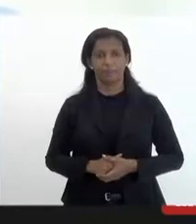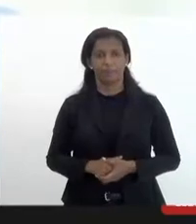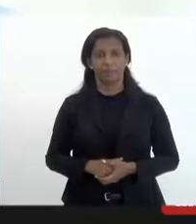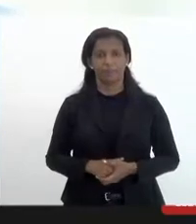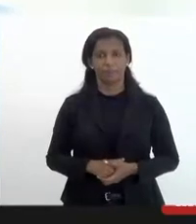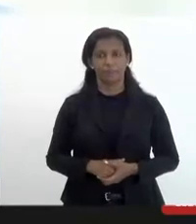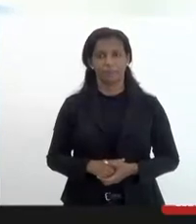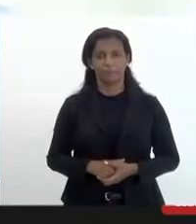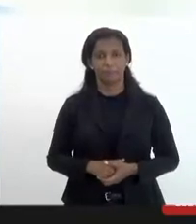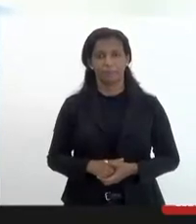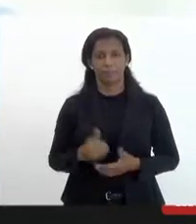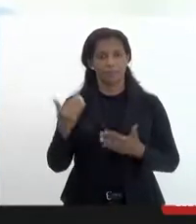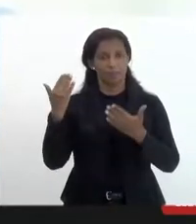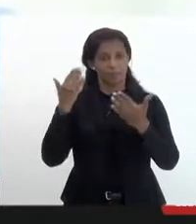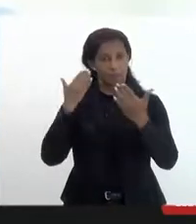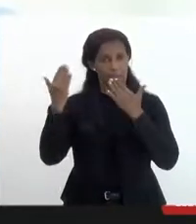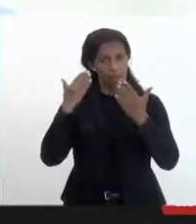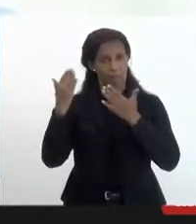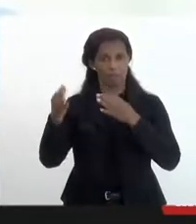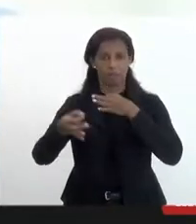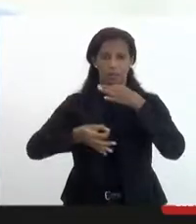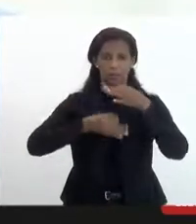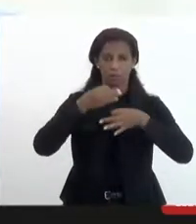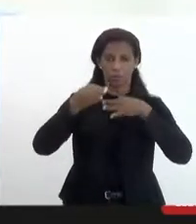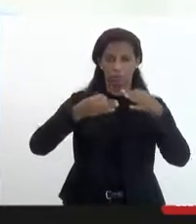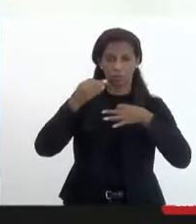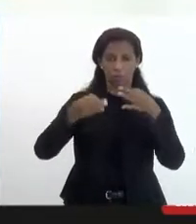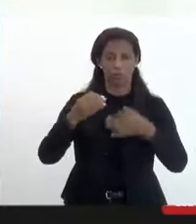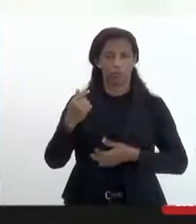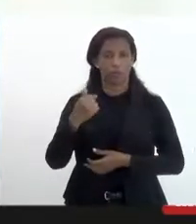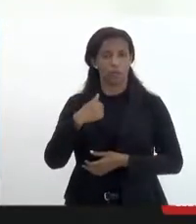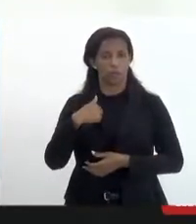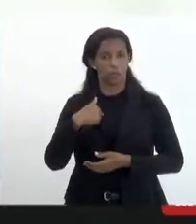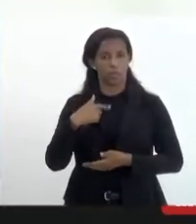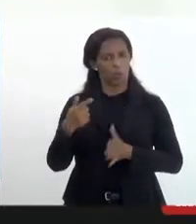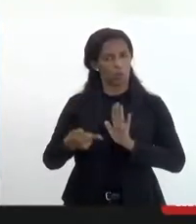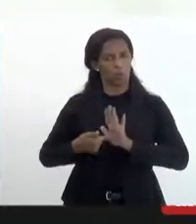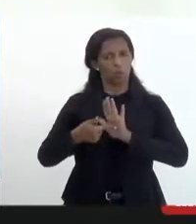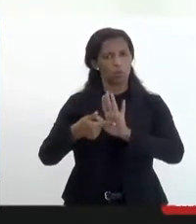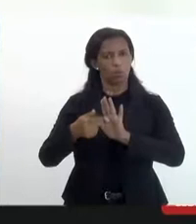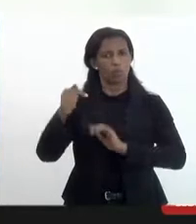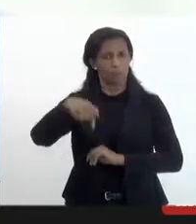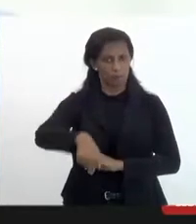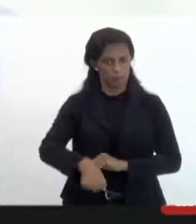Eu, em relação às questões que eu lhe levantei aqui,